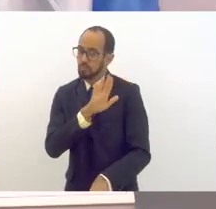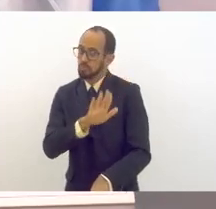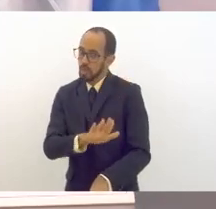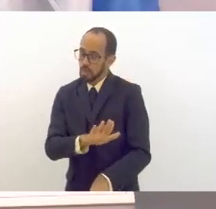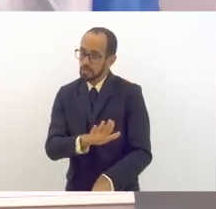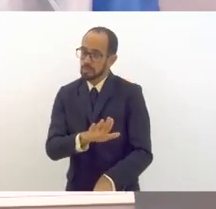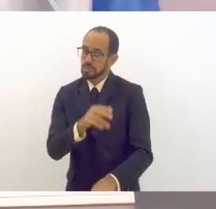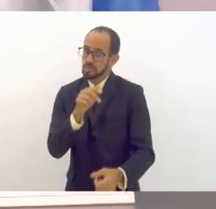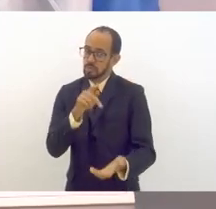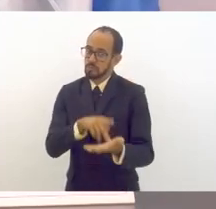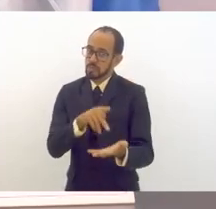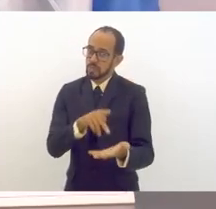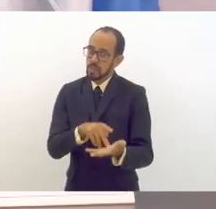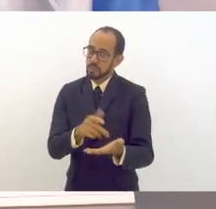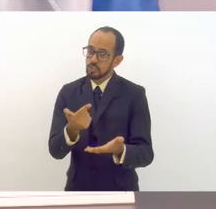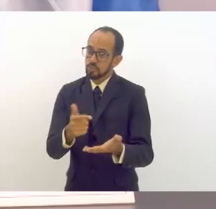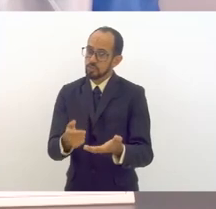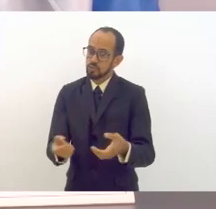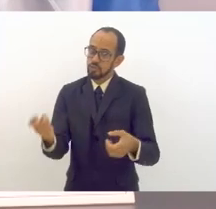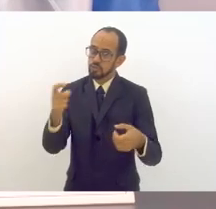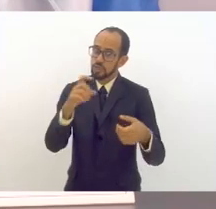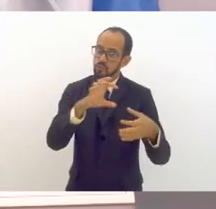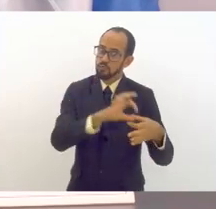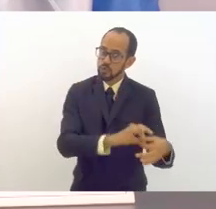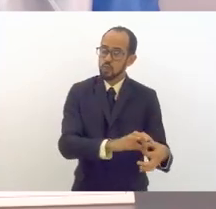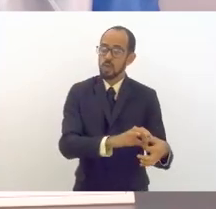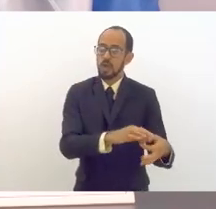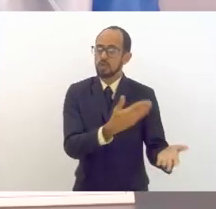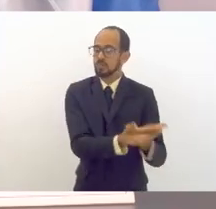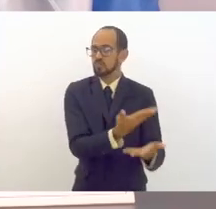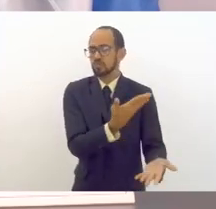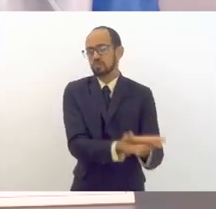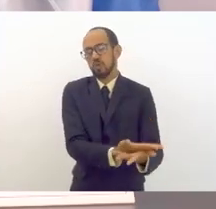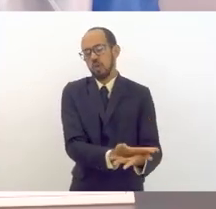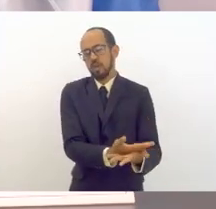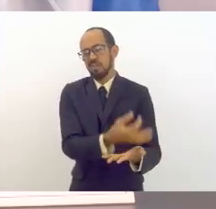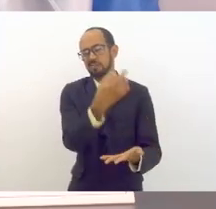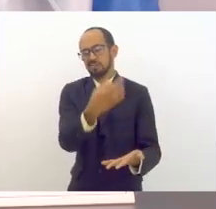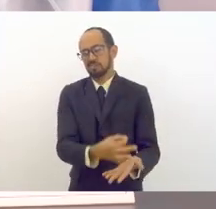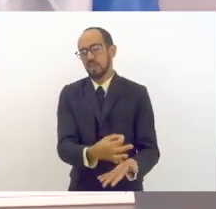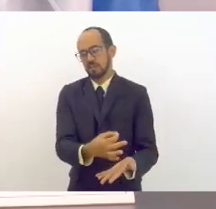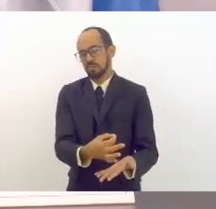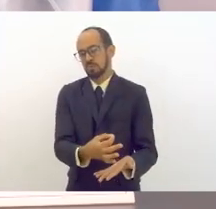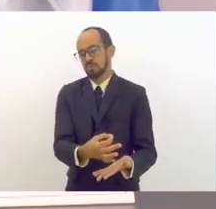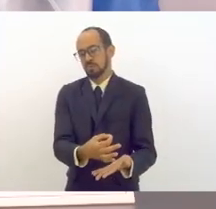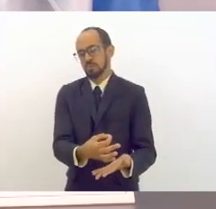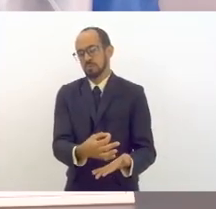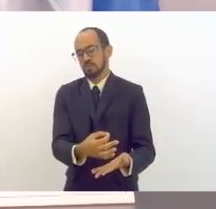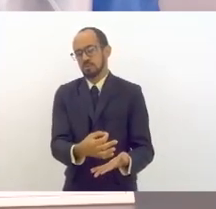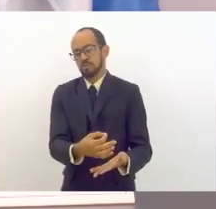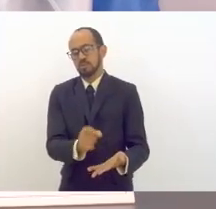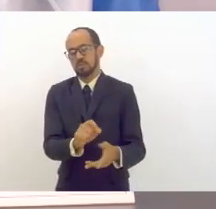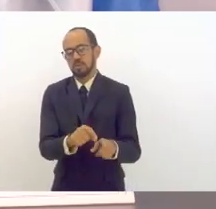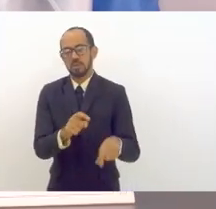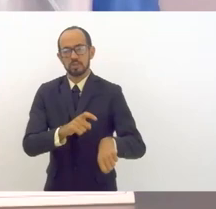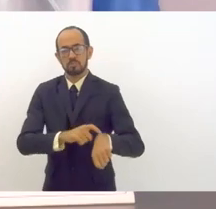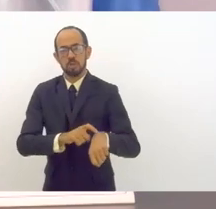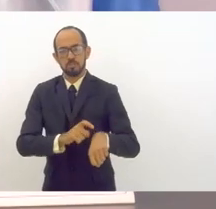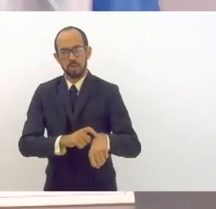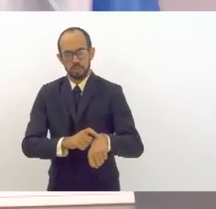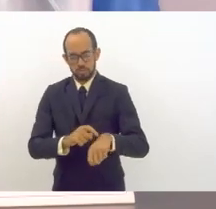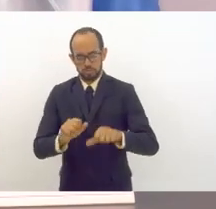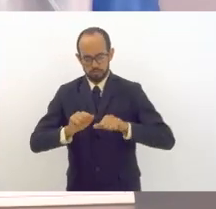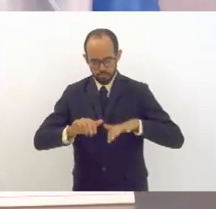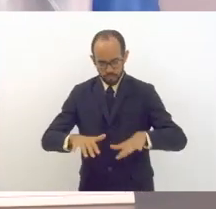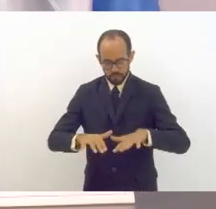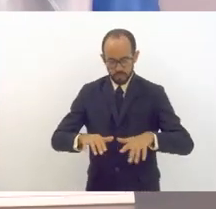estava vinculado à escola, havia tido uma frequência absolutamente irregular, o que, pela particularidade do período da pandemia,